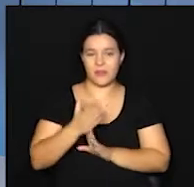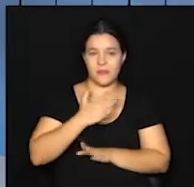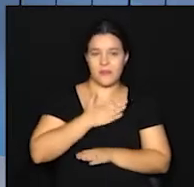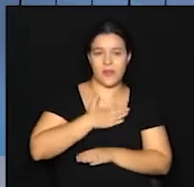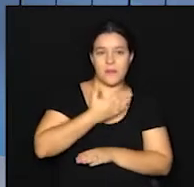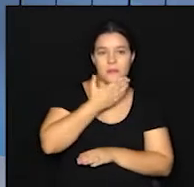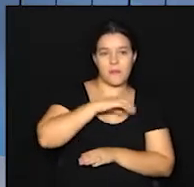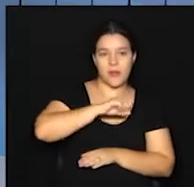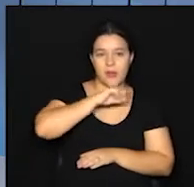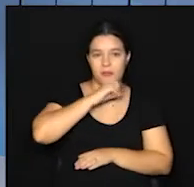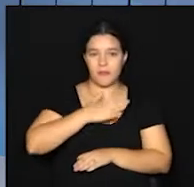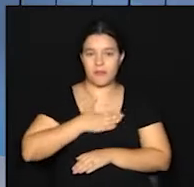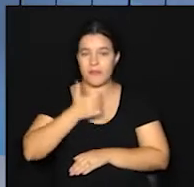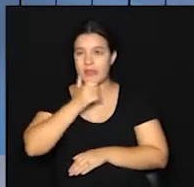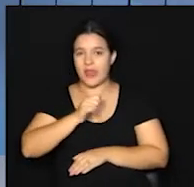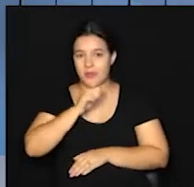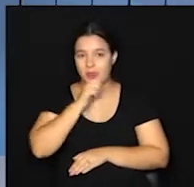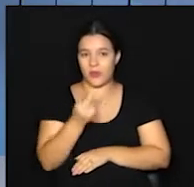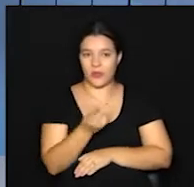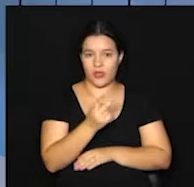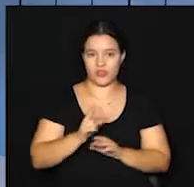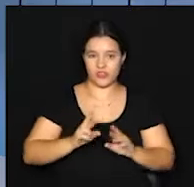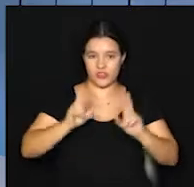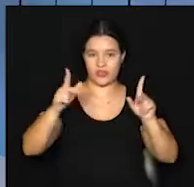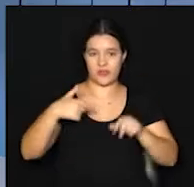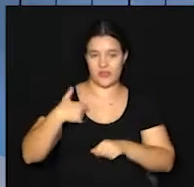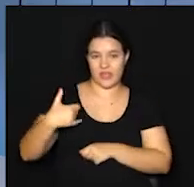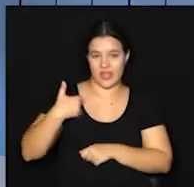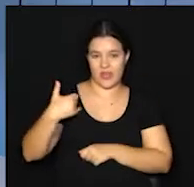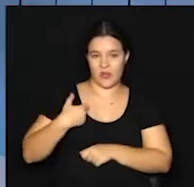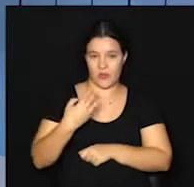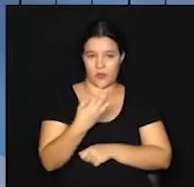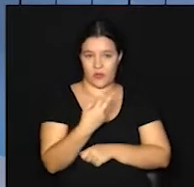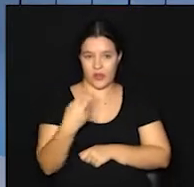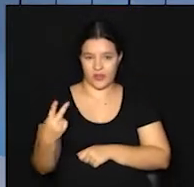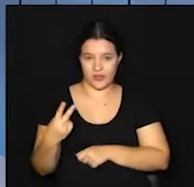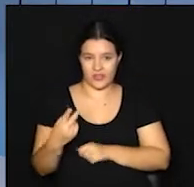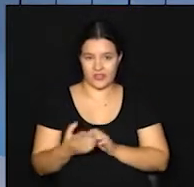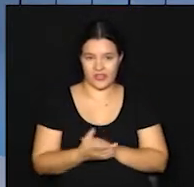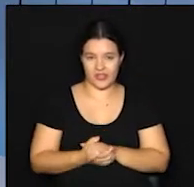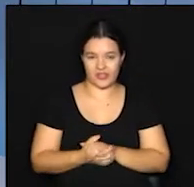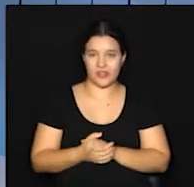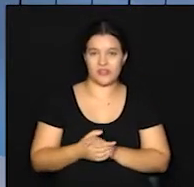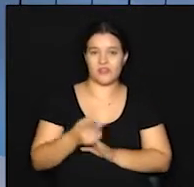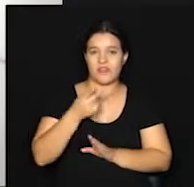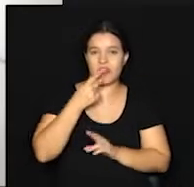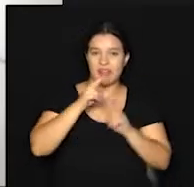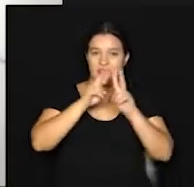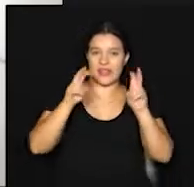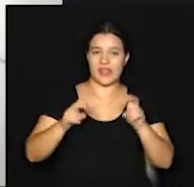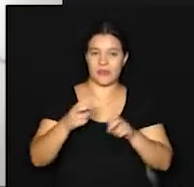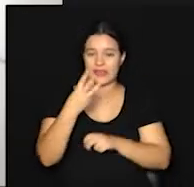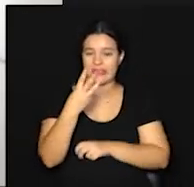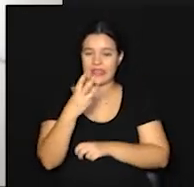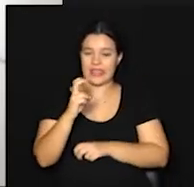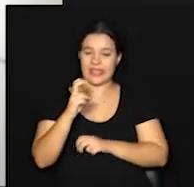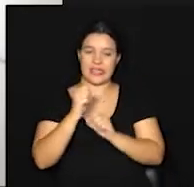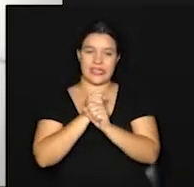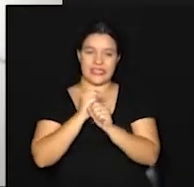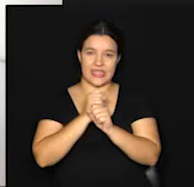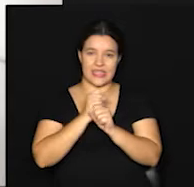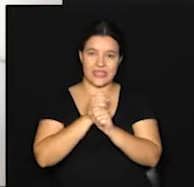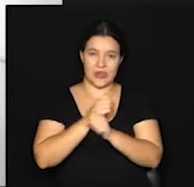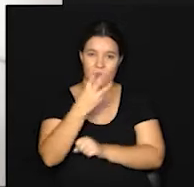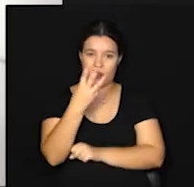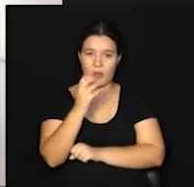mãe era uma coisa diferente, porque eu tô com 42 anos, então nós estamos falando de 35 anos atrás, ou quase